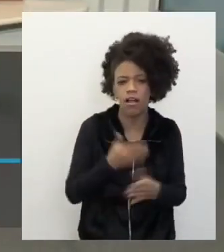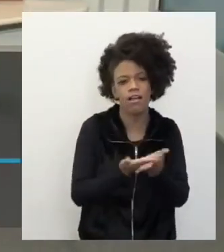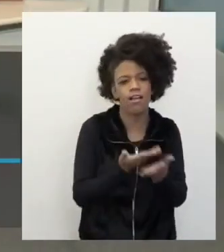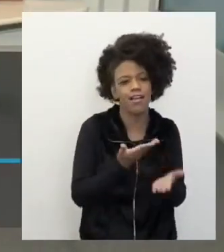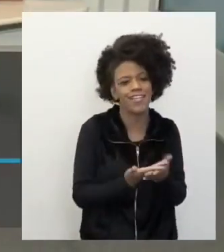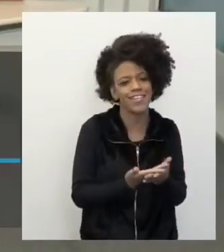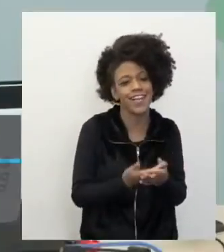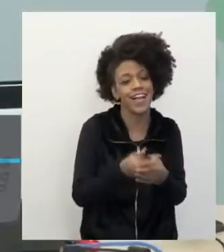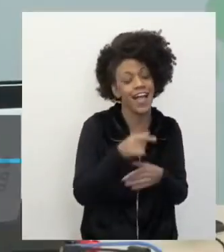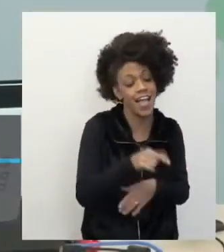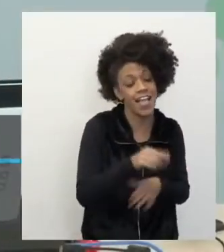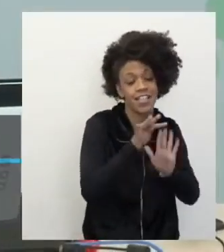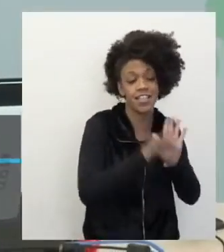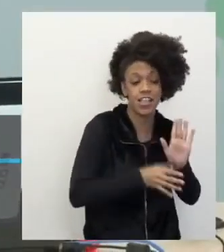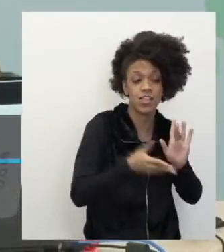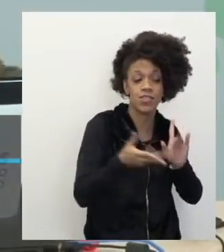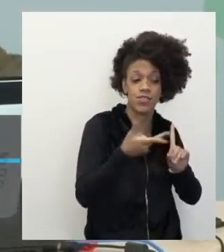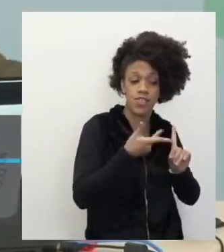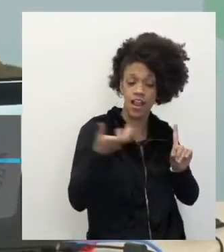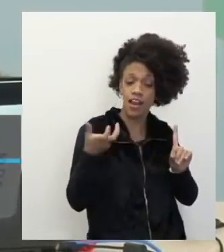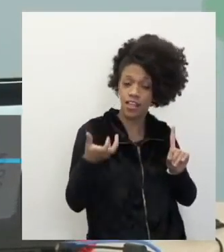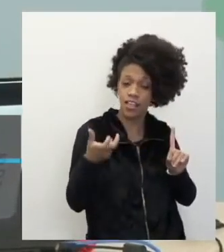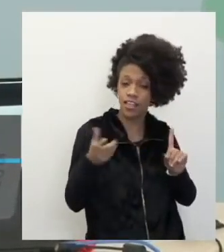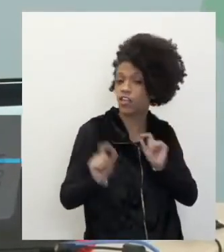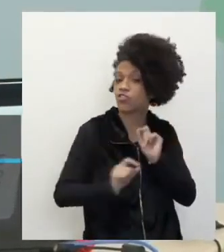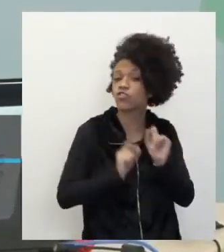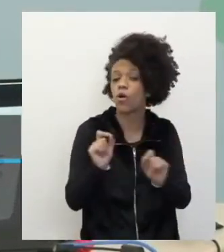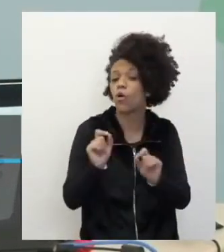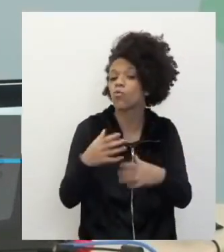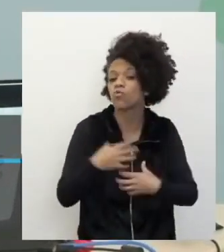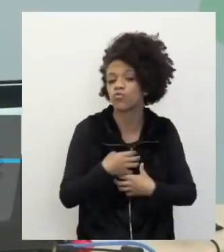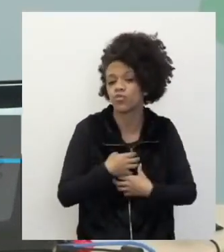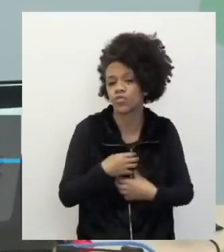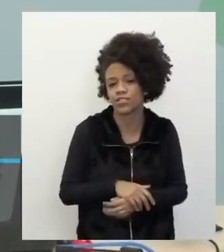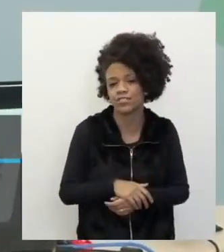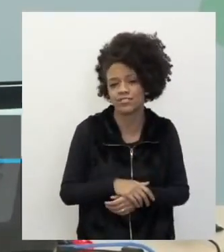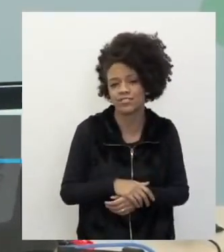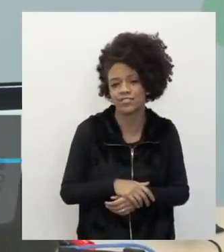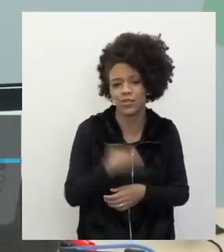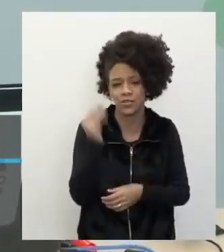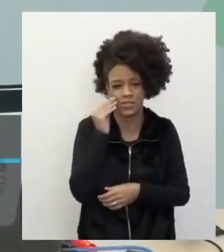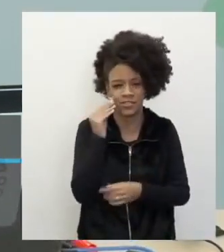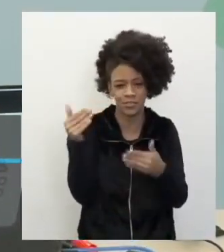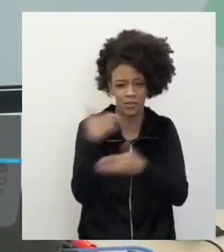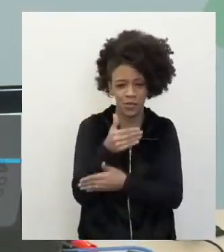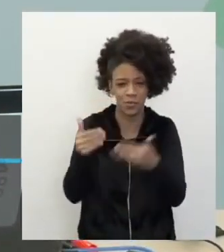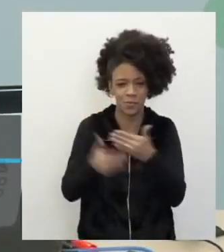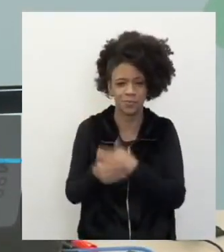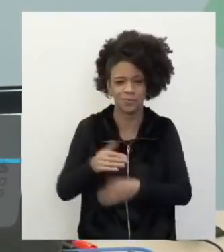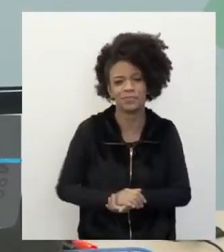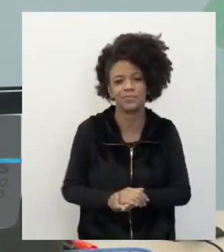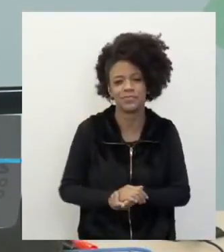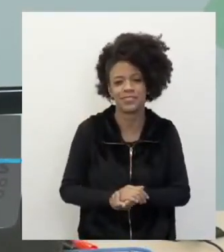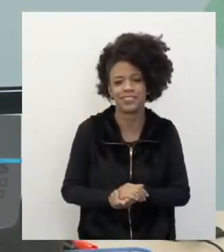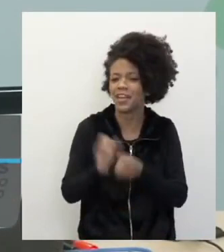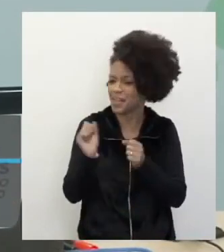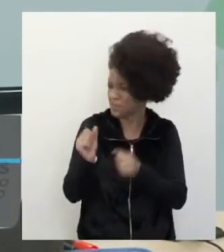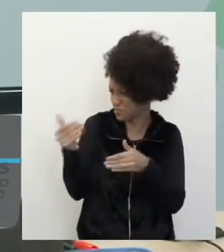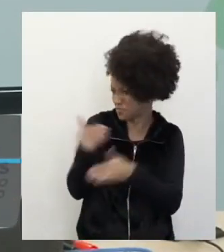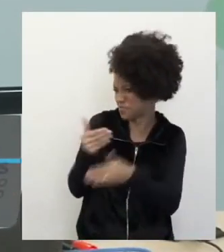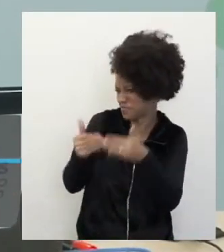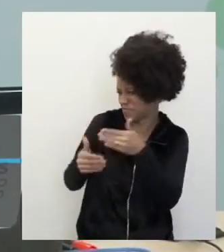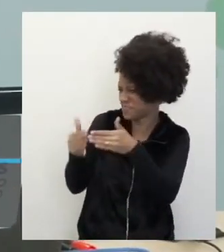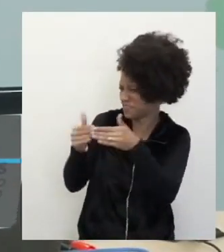chama Esse Texto Quer Te Convencer. Ele quer te convencer de alguma forma. Estou tentando passar para frente e o meu controle não está. Pode passar para a próxima,